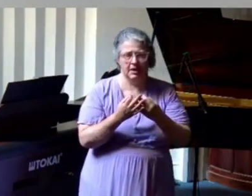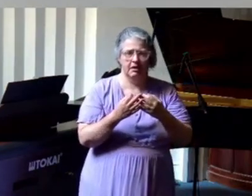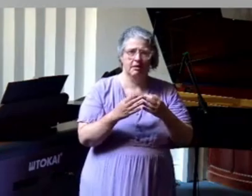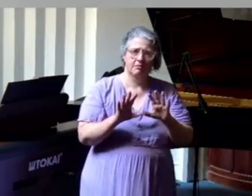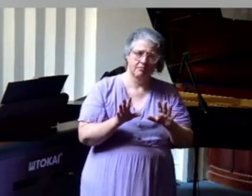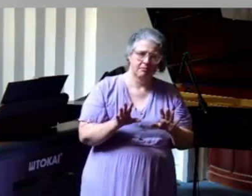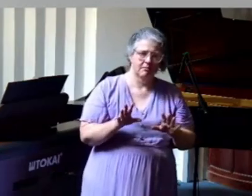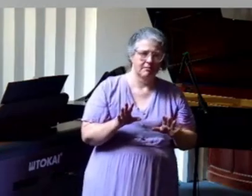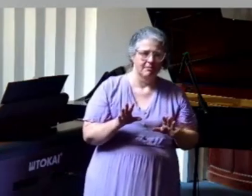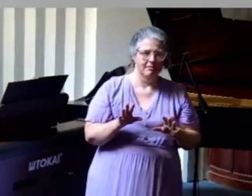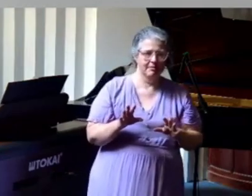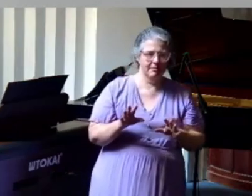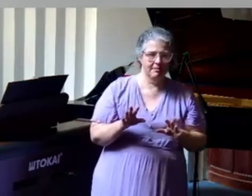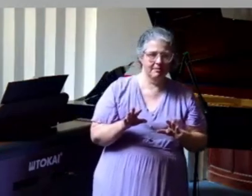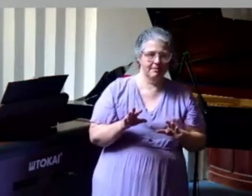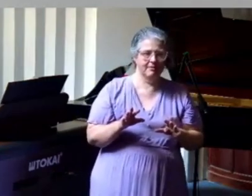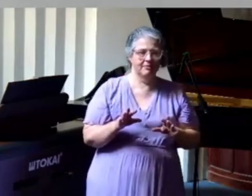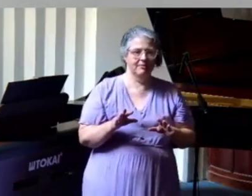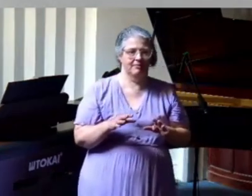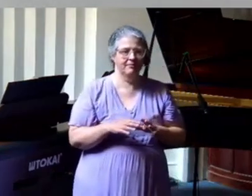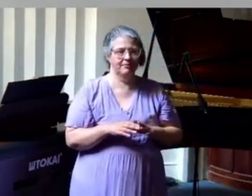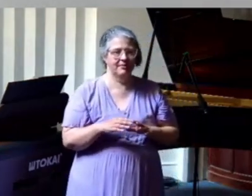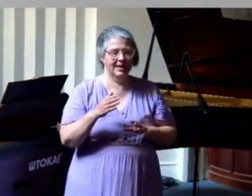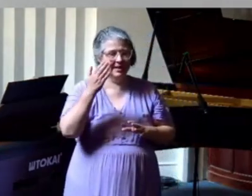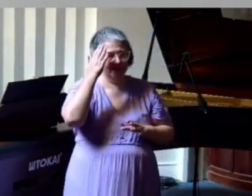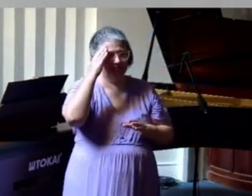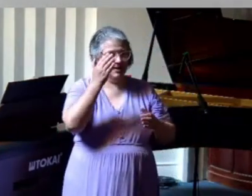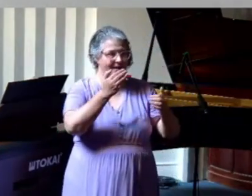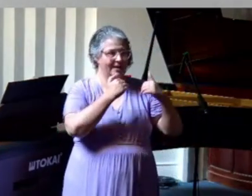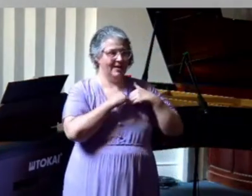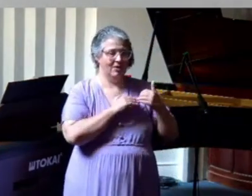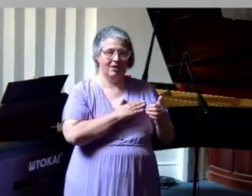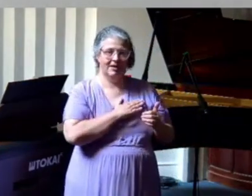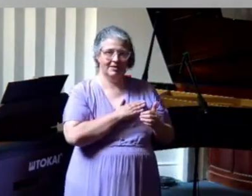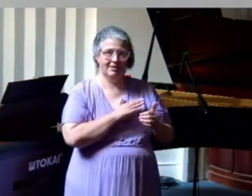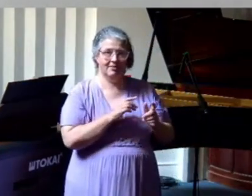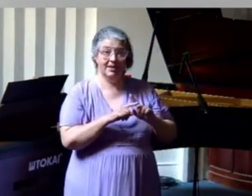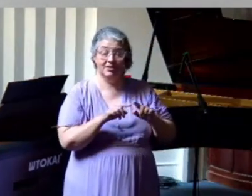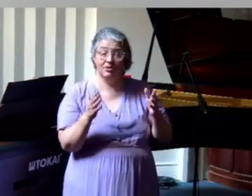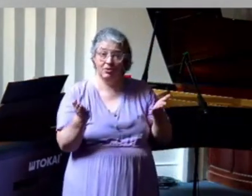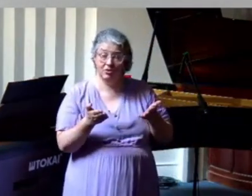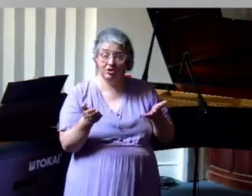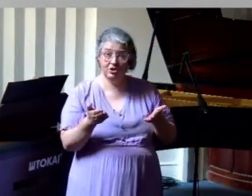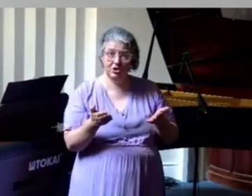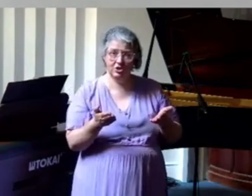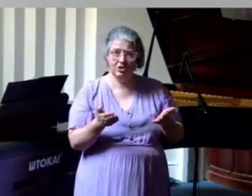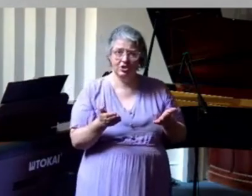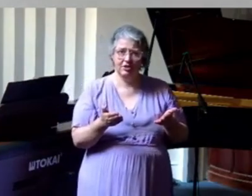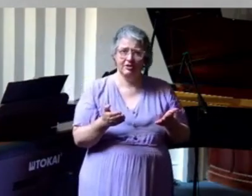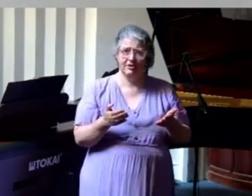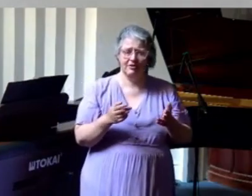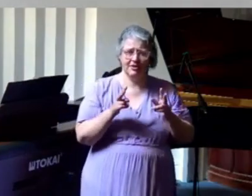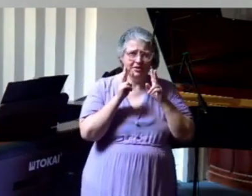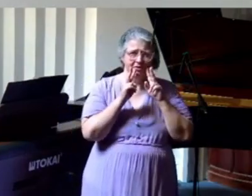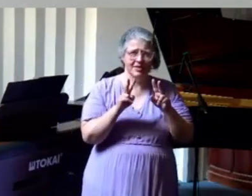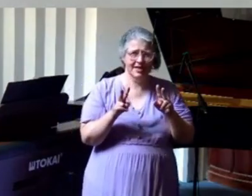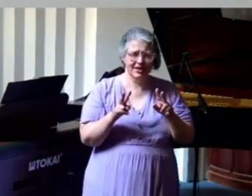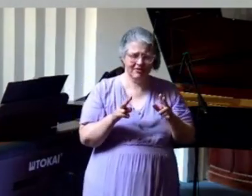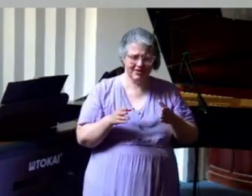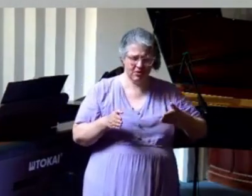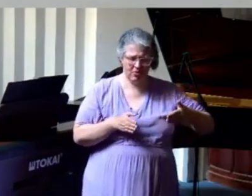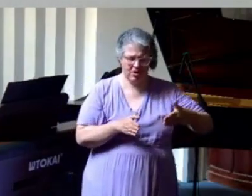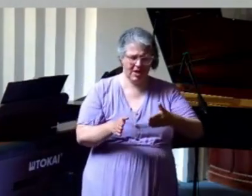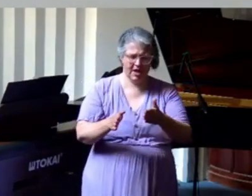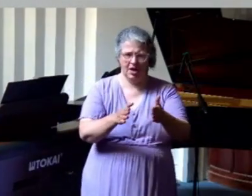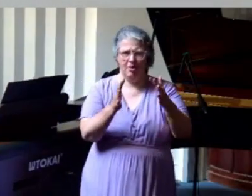elas venham a consolidar essas coisas no seu coração. Hoje o pastor gostaria que vocês desenhassem um lindo e belo caminho